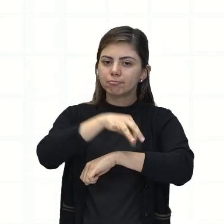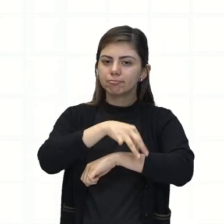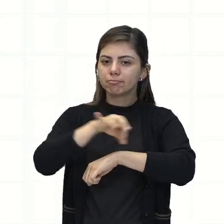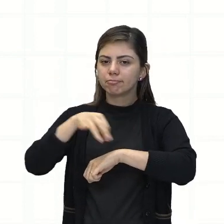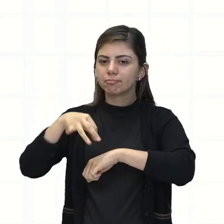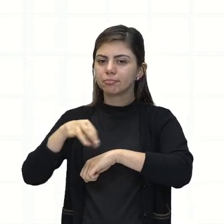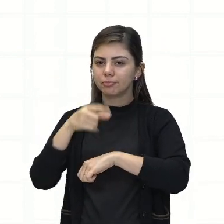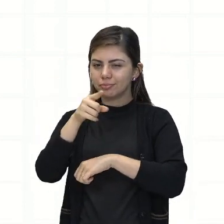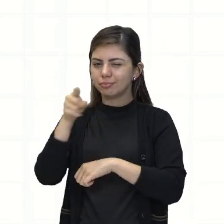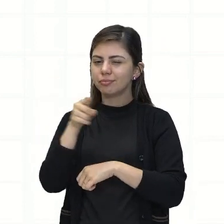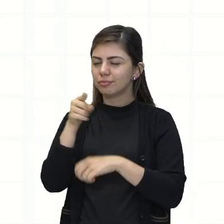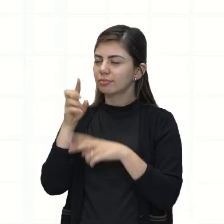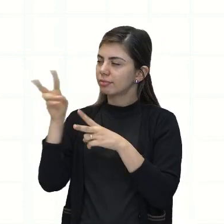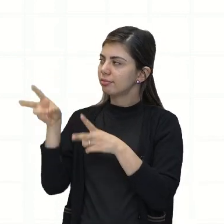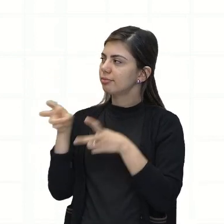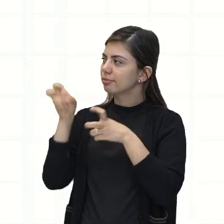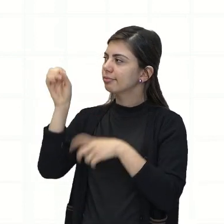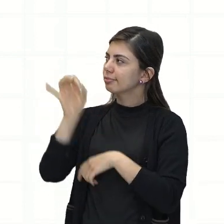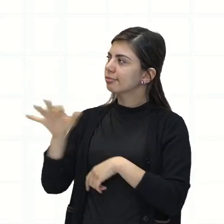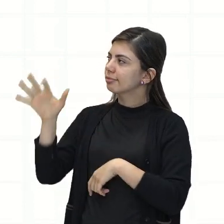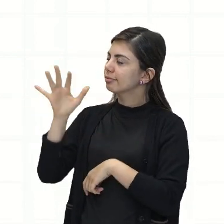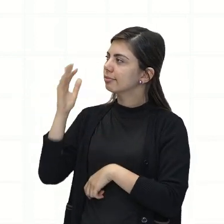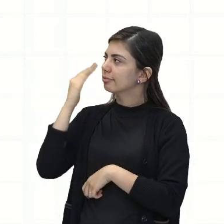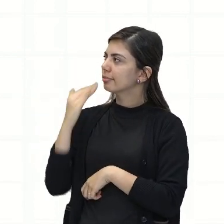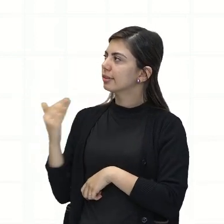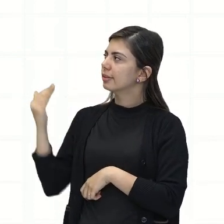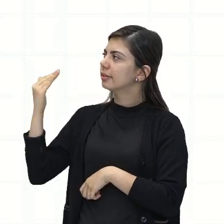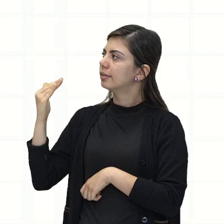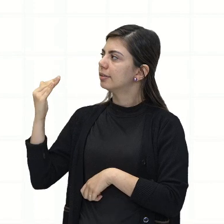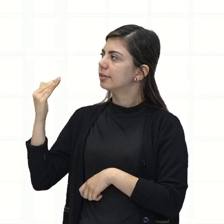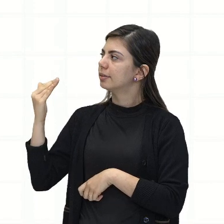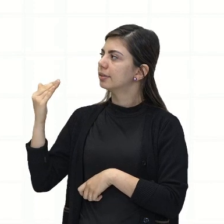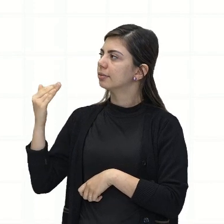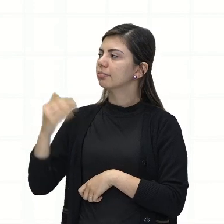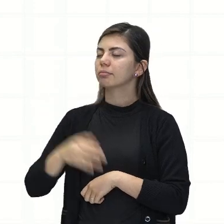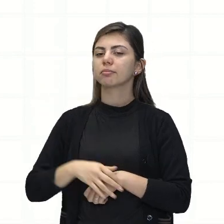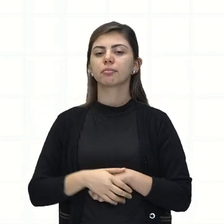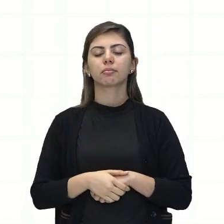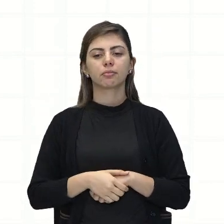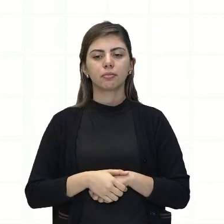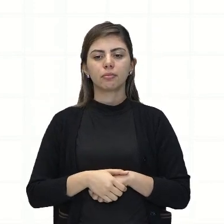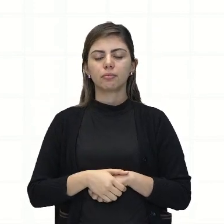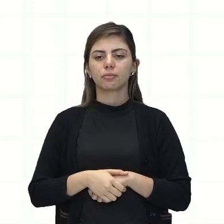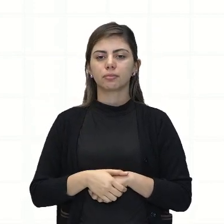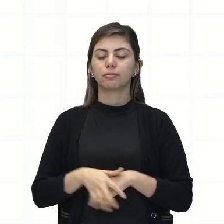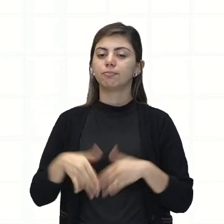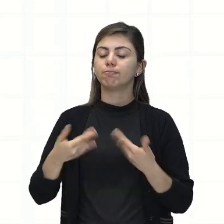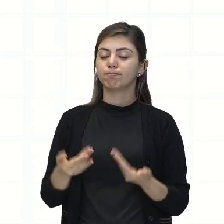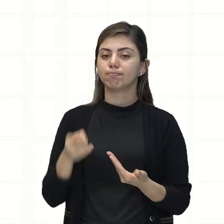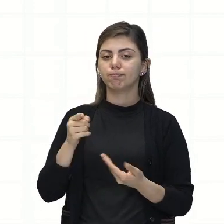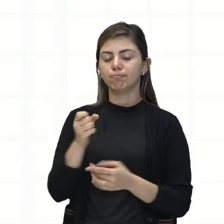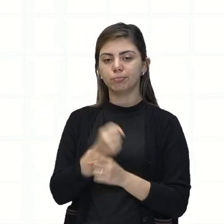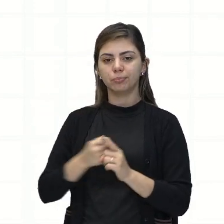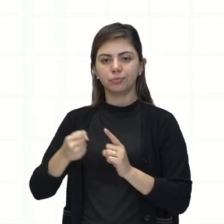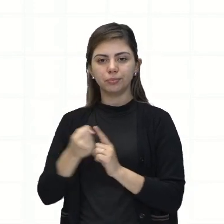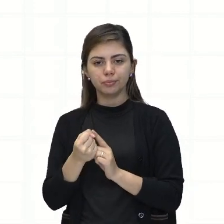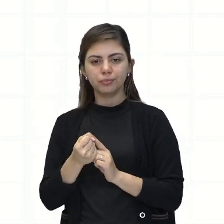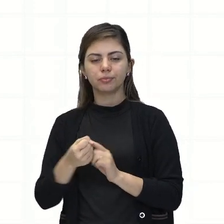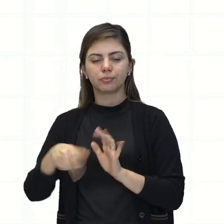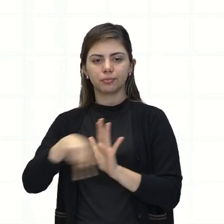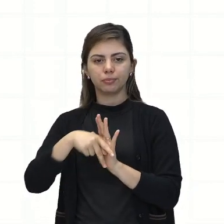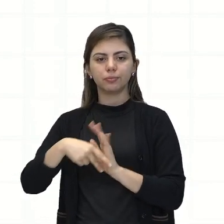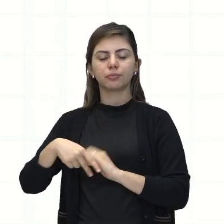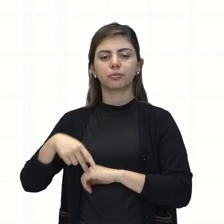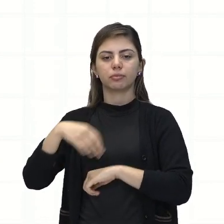podem observar aí na nossa foto na cartela, E também essa sociedade das abelhas, ela